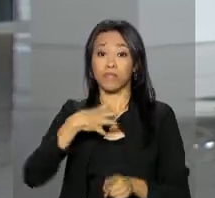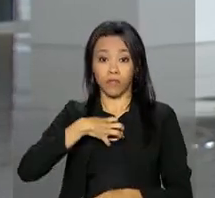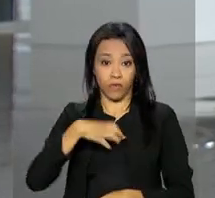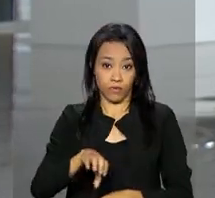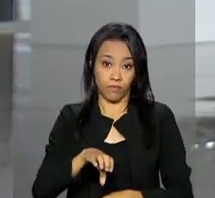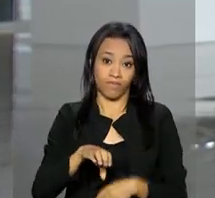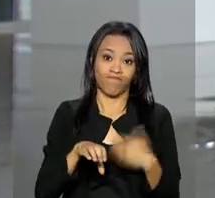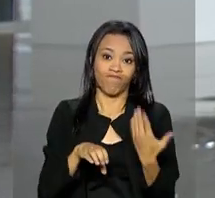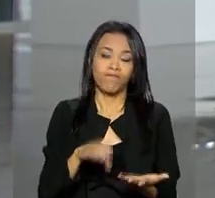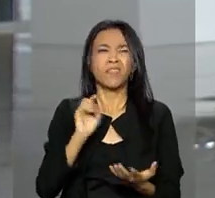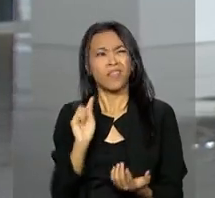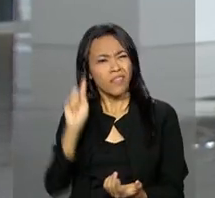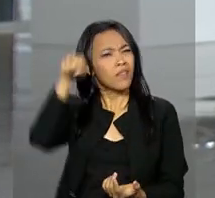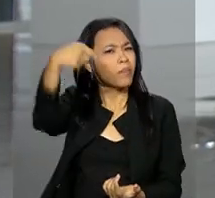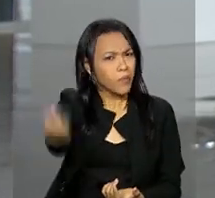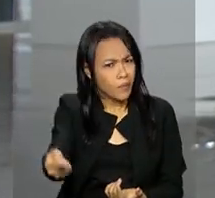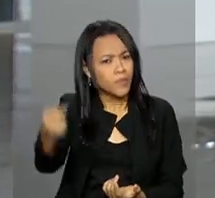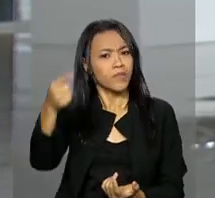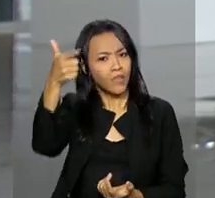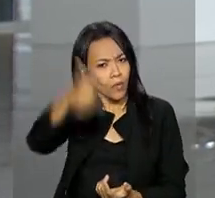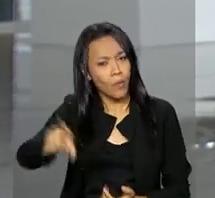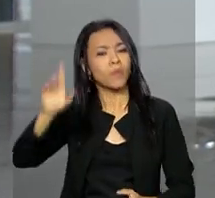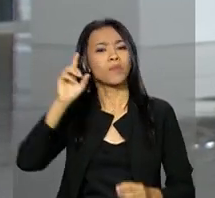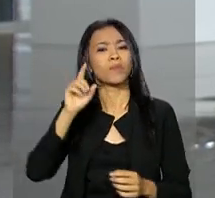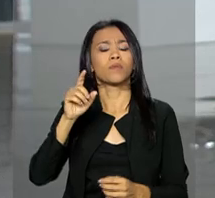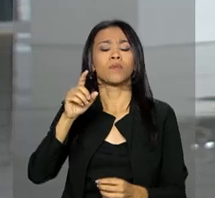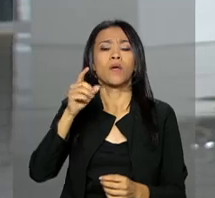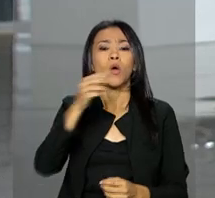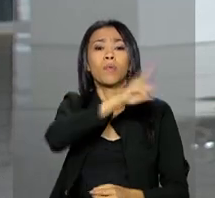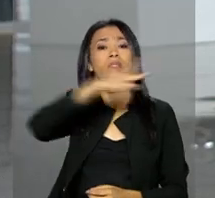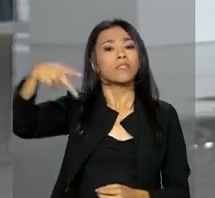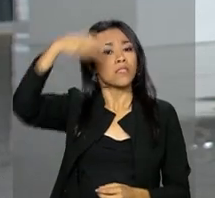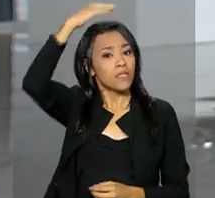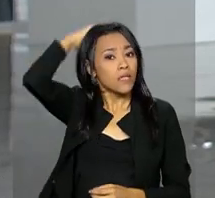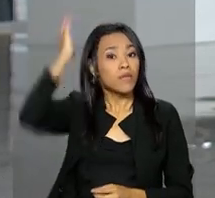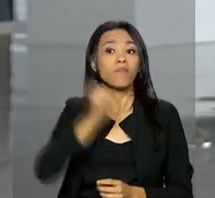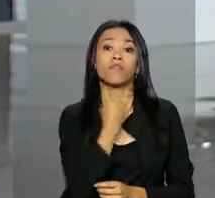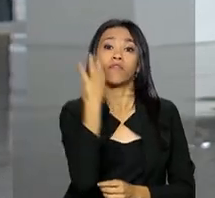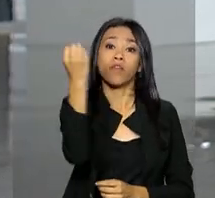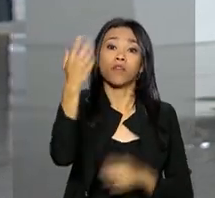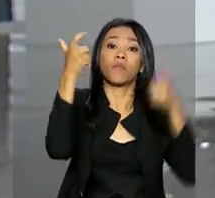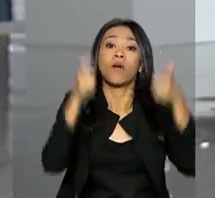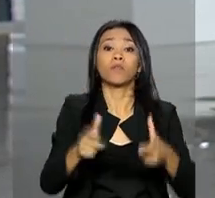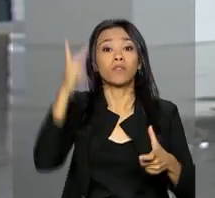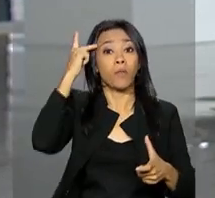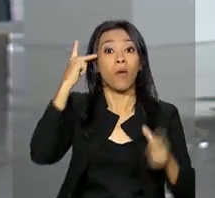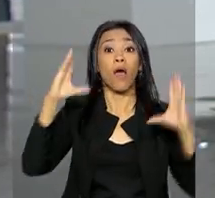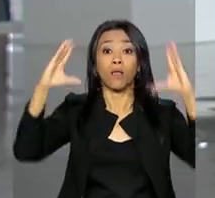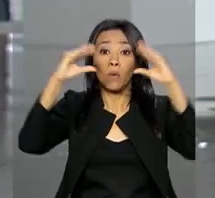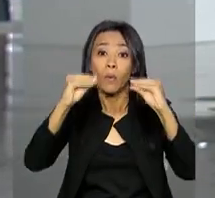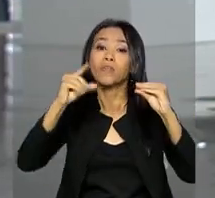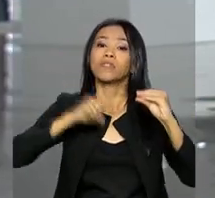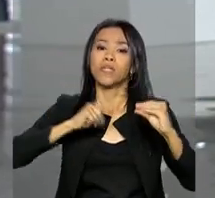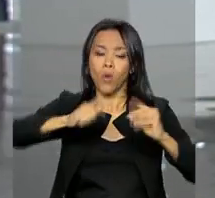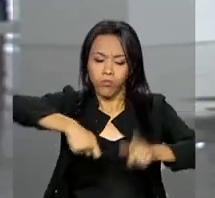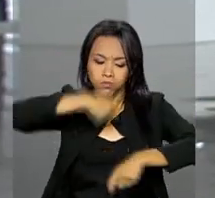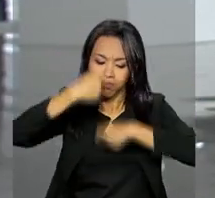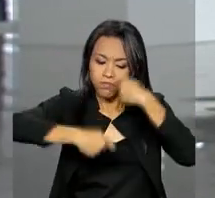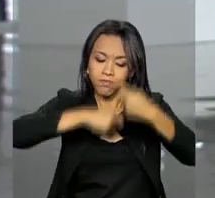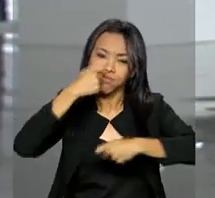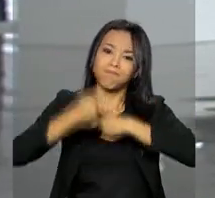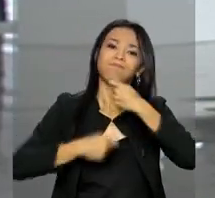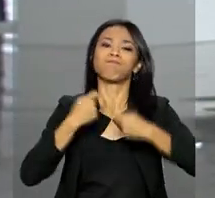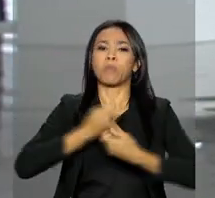ã mais tarde Michel Temer embarca para São Paulo onde à noite participa de um jantar com